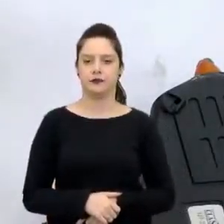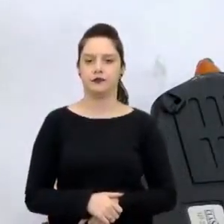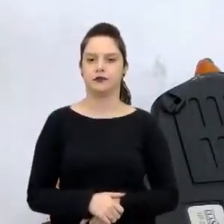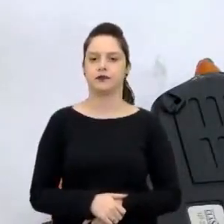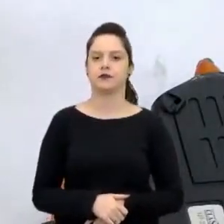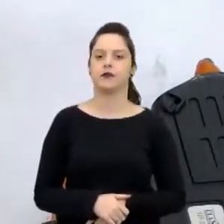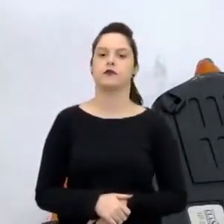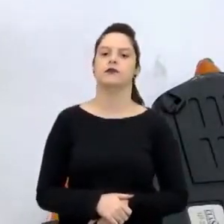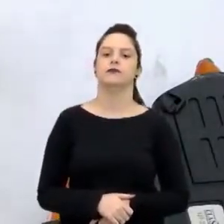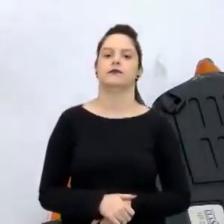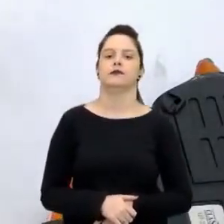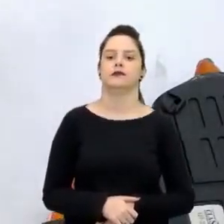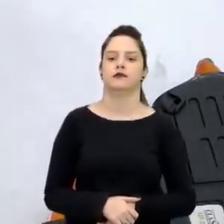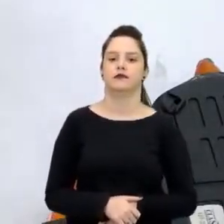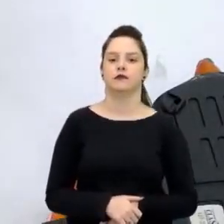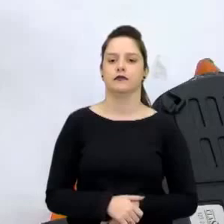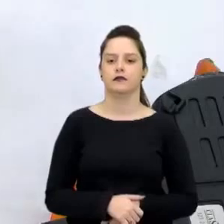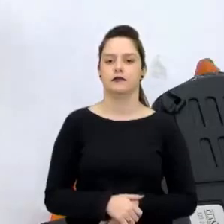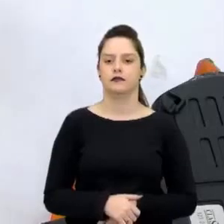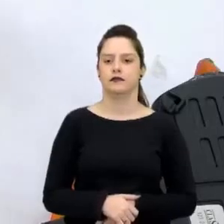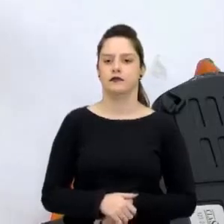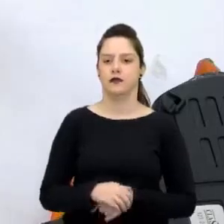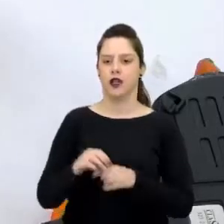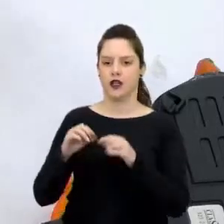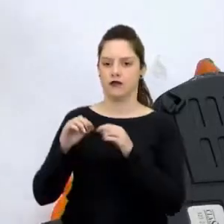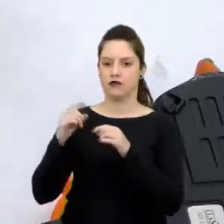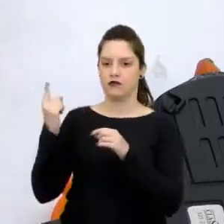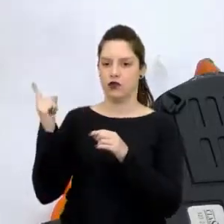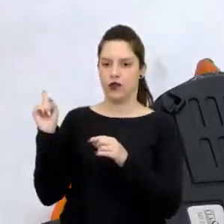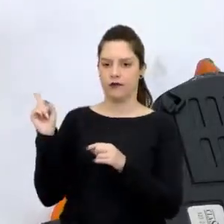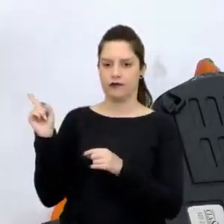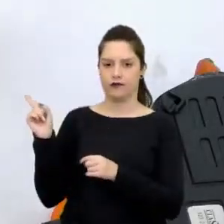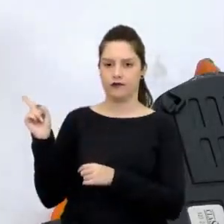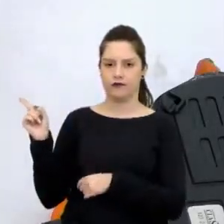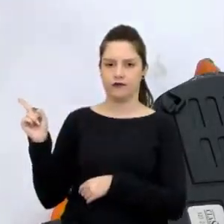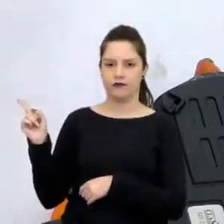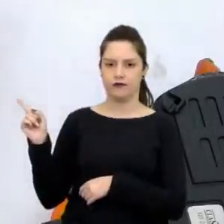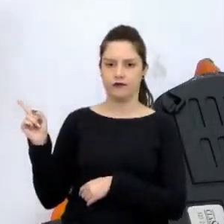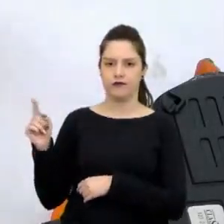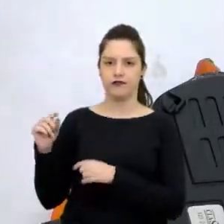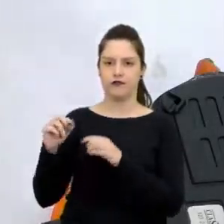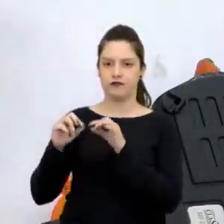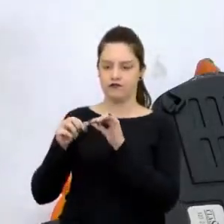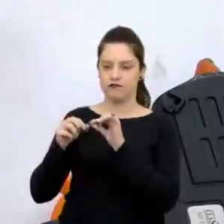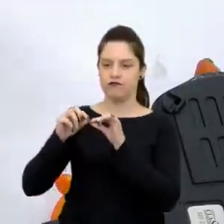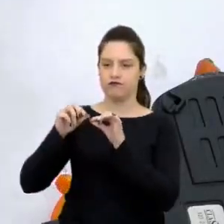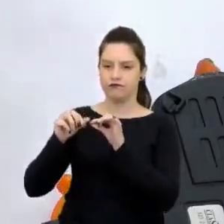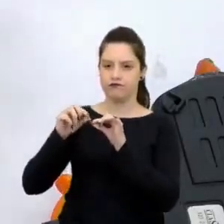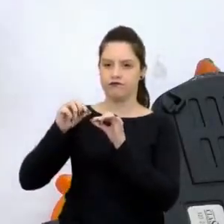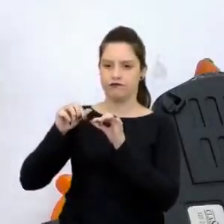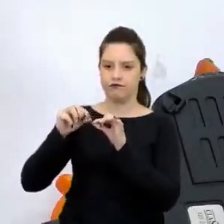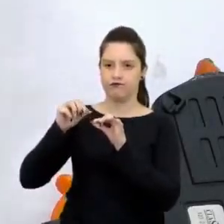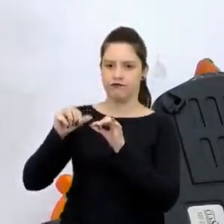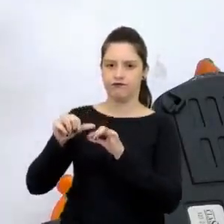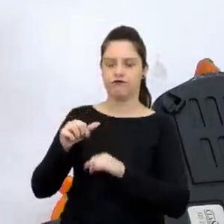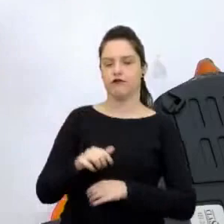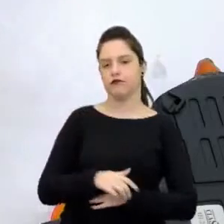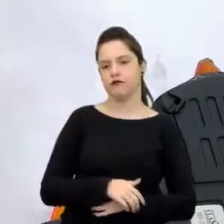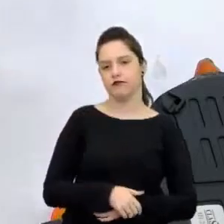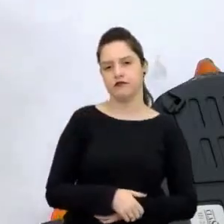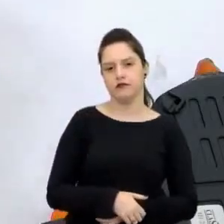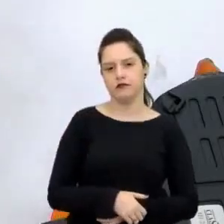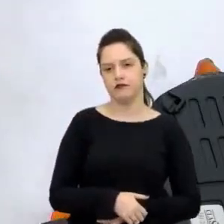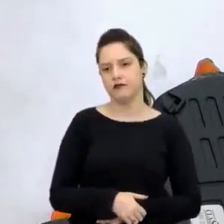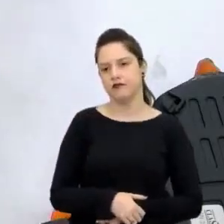daqui, enrosquei aqui, ó, peguei os 2, virei aqui, torci. Eles estão juntos, estão amigos,